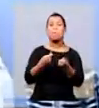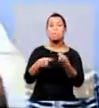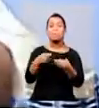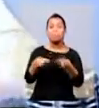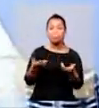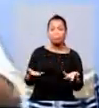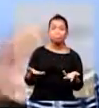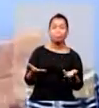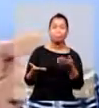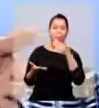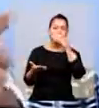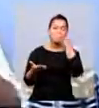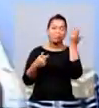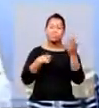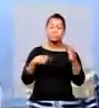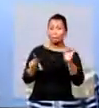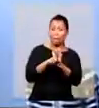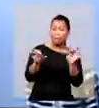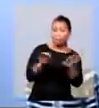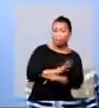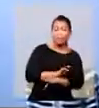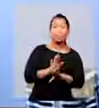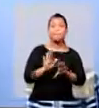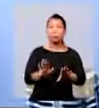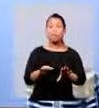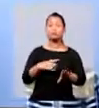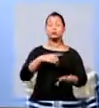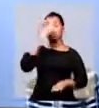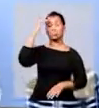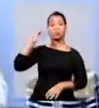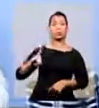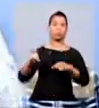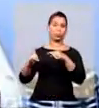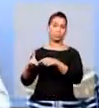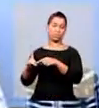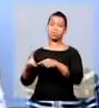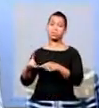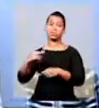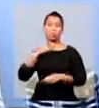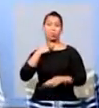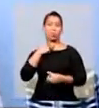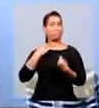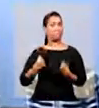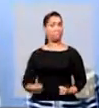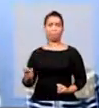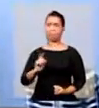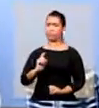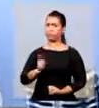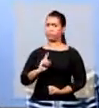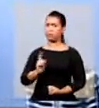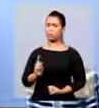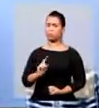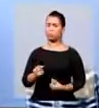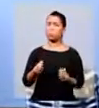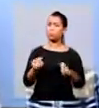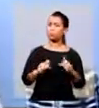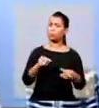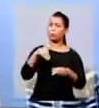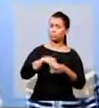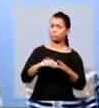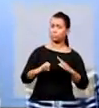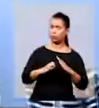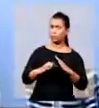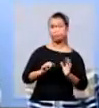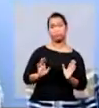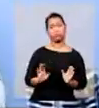que ter não uma deficiência total, que de repente me dê tanto trabalho dentro da empresa. E não é essa a mentalidade. A mentalidade é a inclusão, sim,